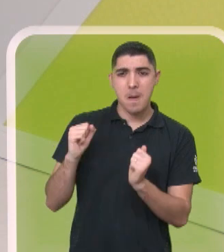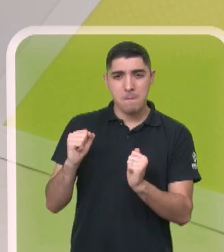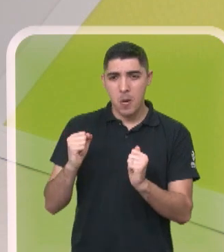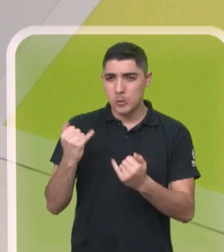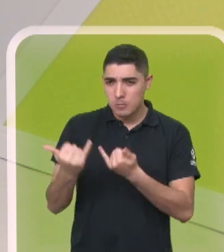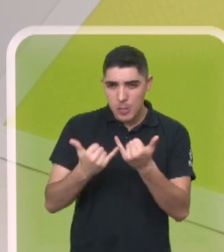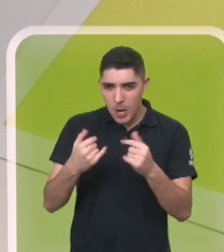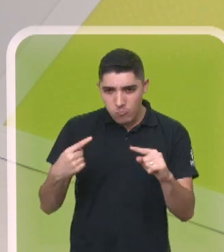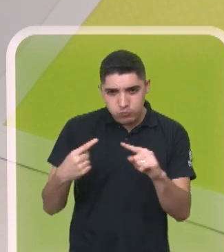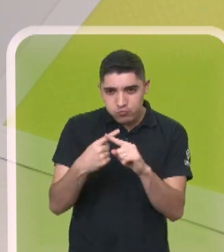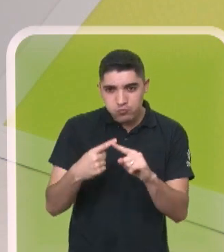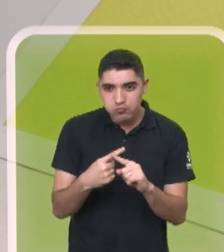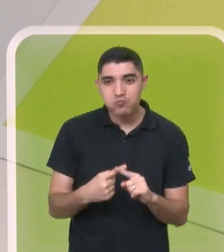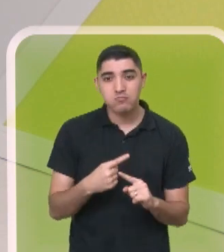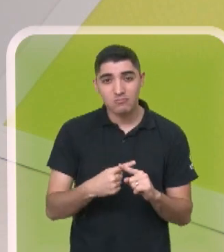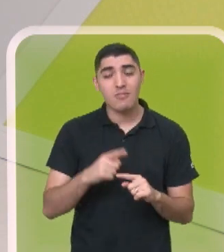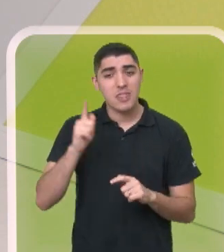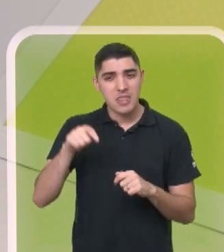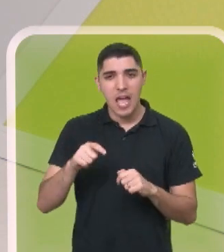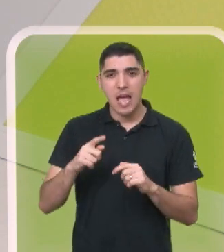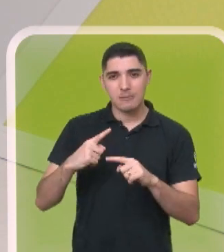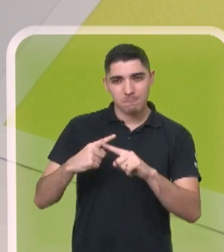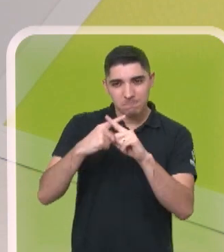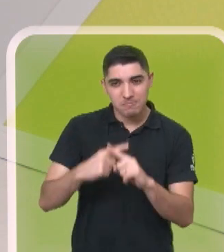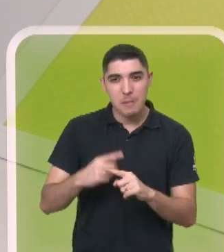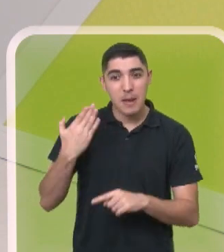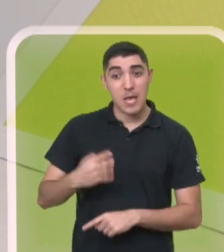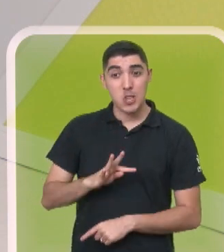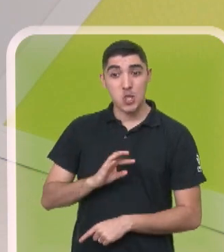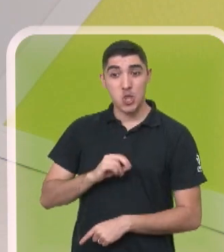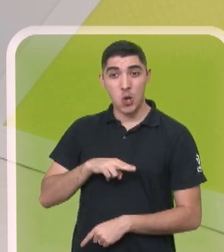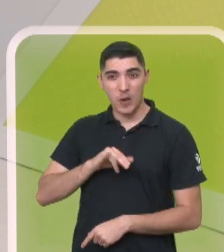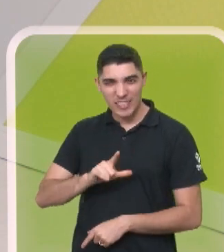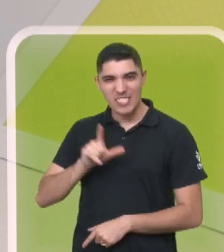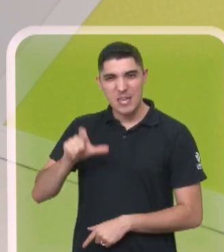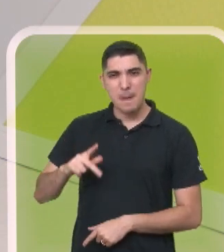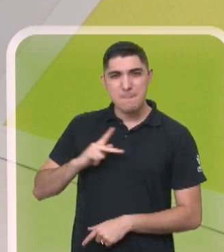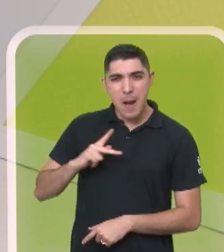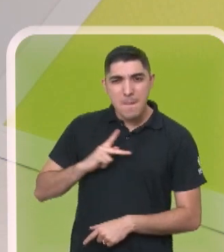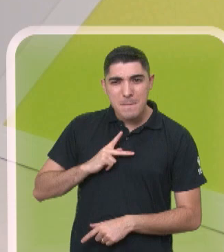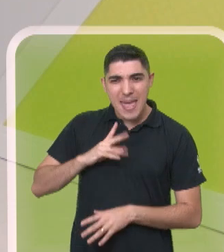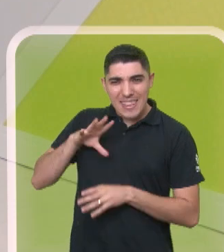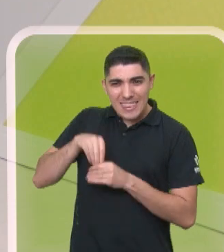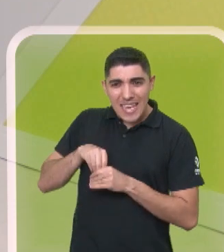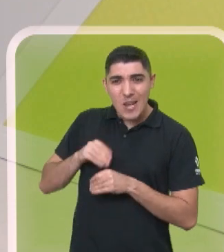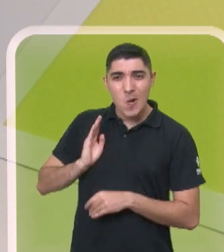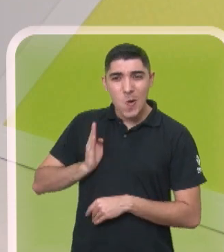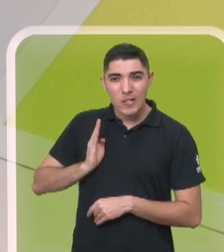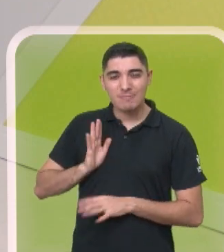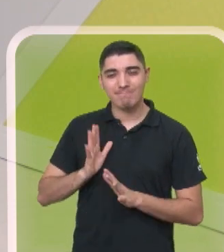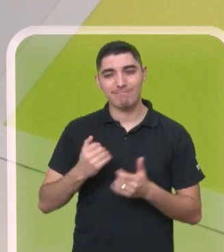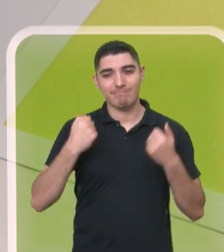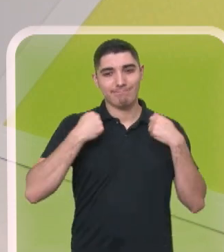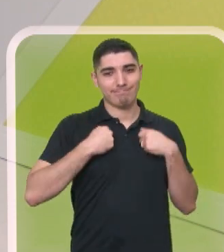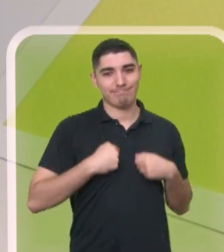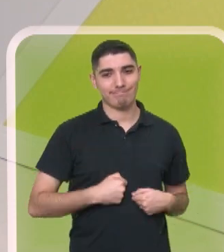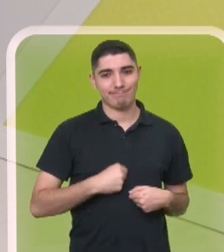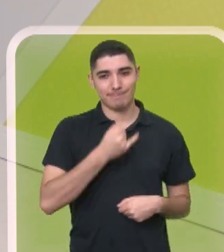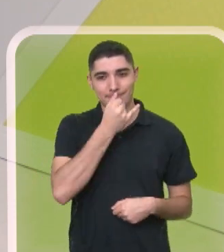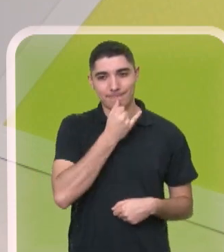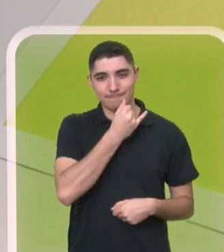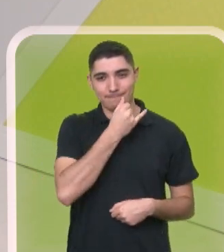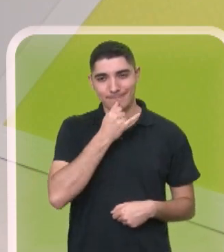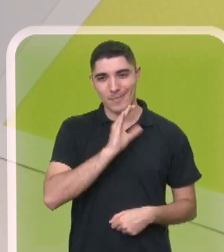dá para competir, dá para ter rivalidade. Agora o Tonil foi forte, hein? Palmeirense daqueles, tem que vestir as cores do Corinthians, tudo pelo